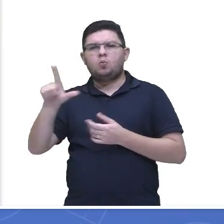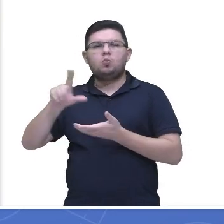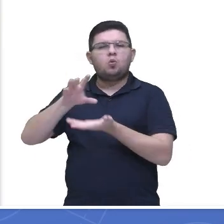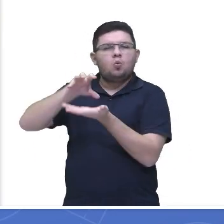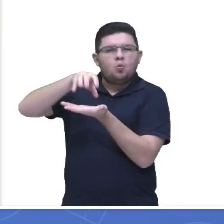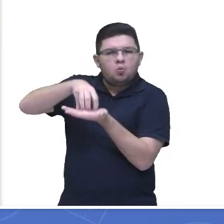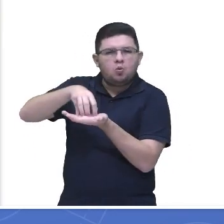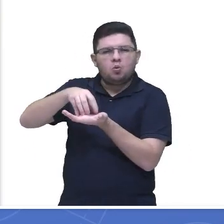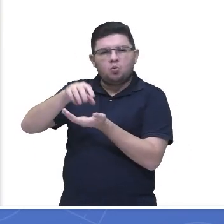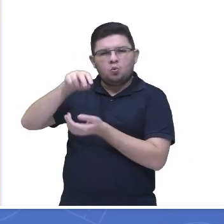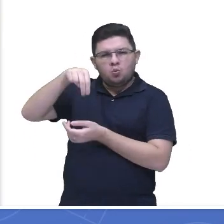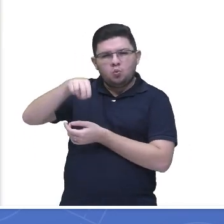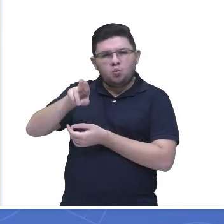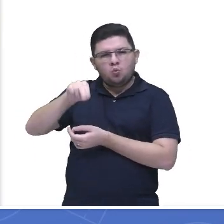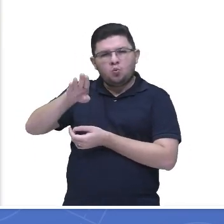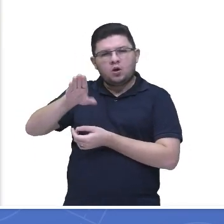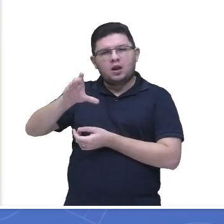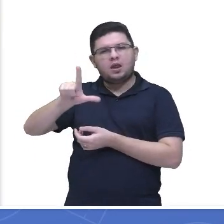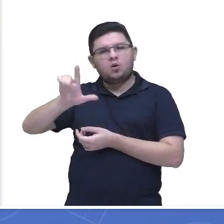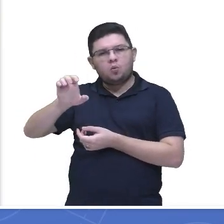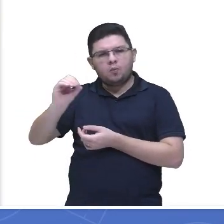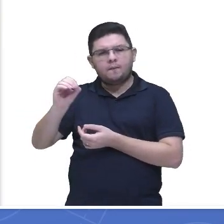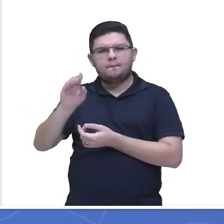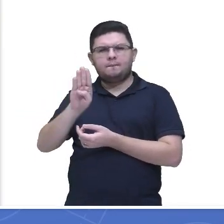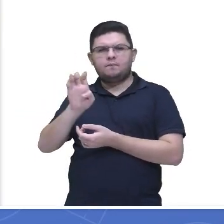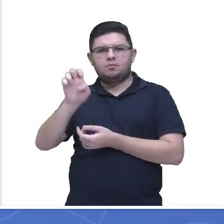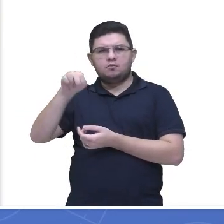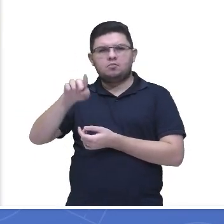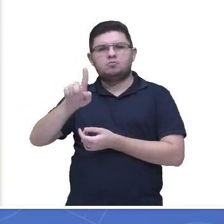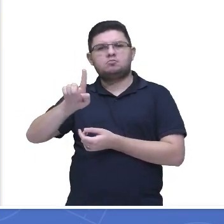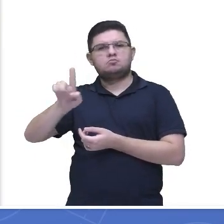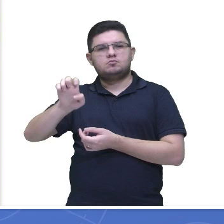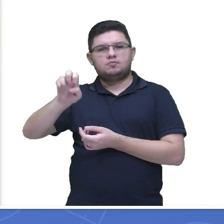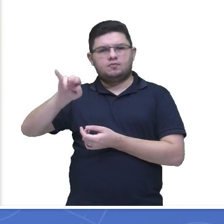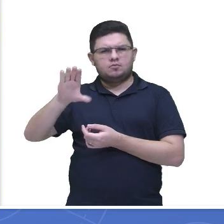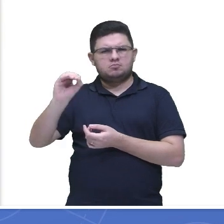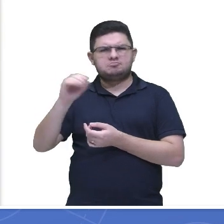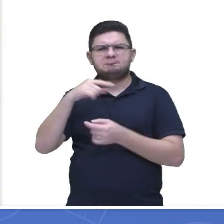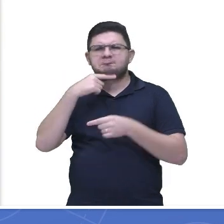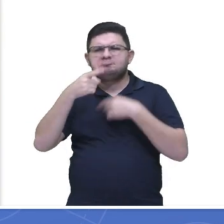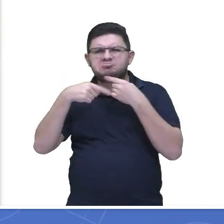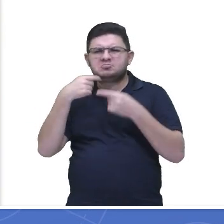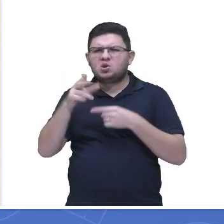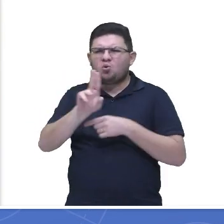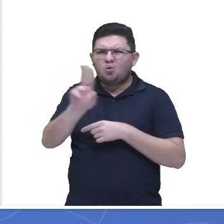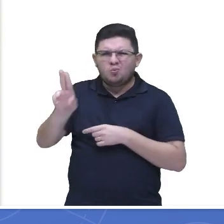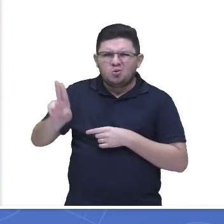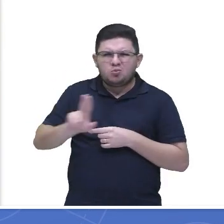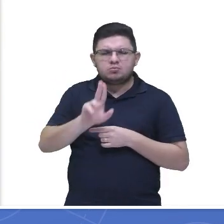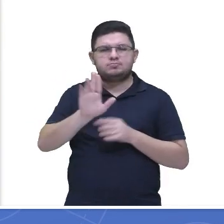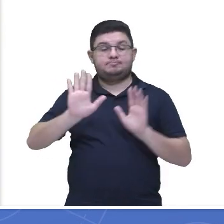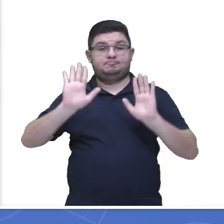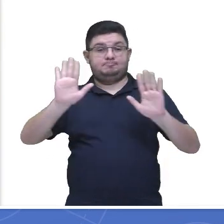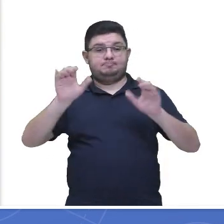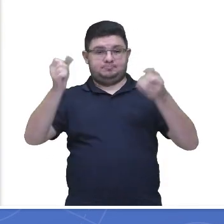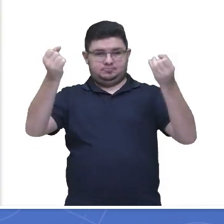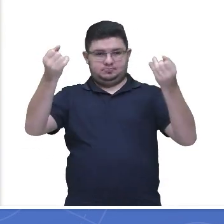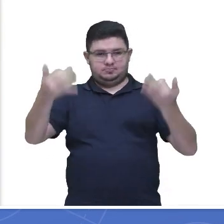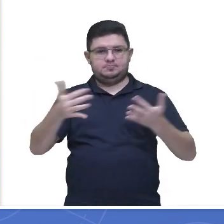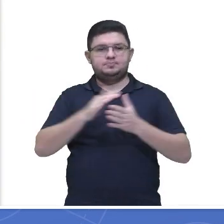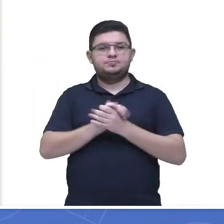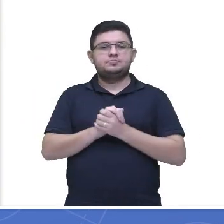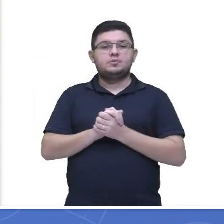O anel aromático ou núcleo aromático, ele é formado por 6 átomos de carbono